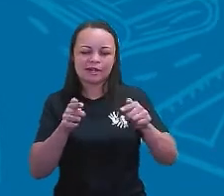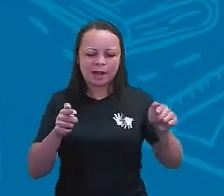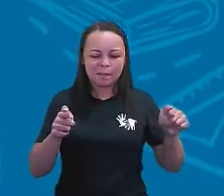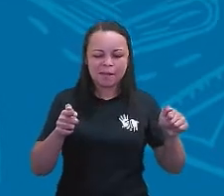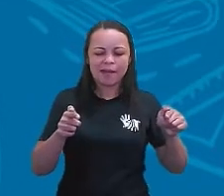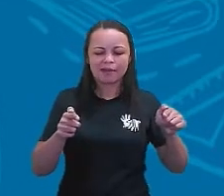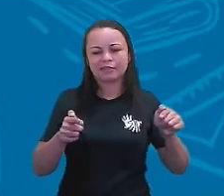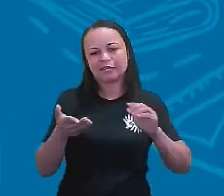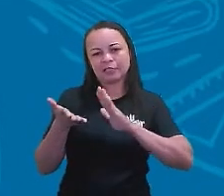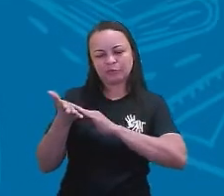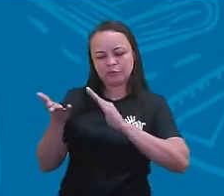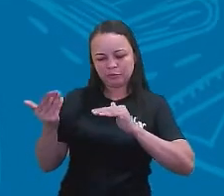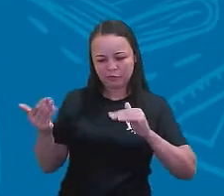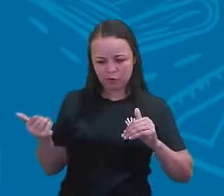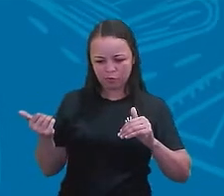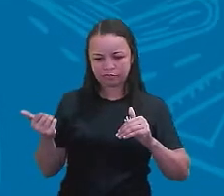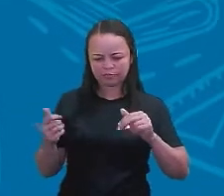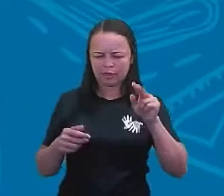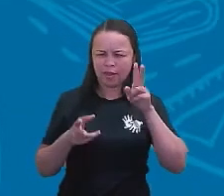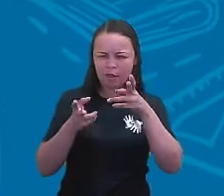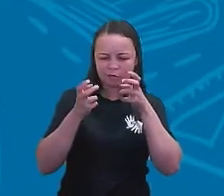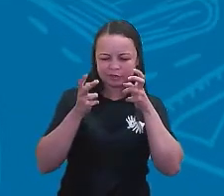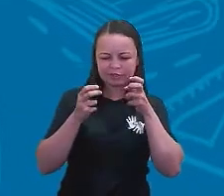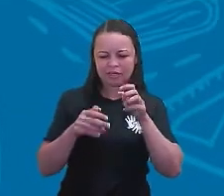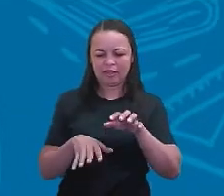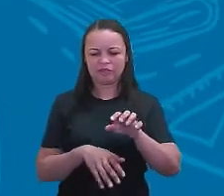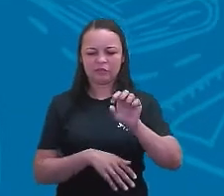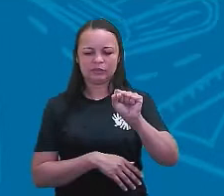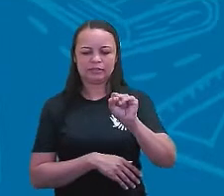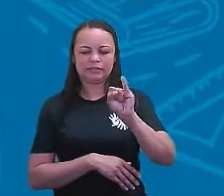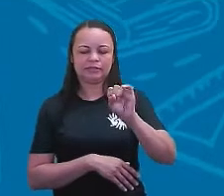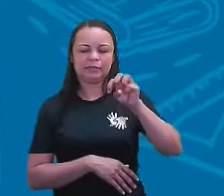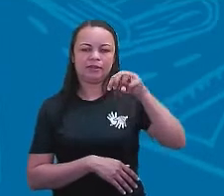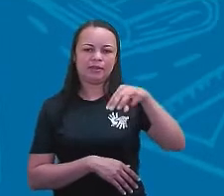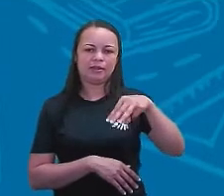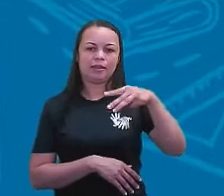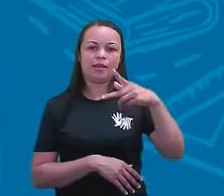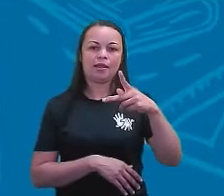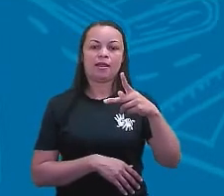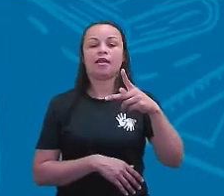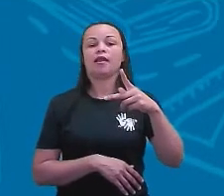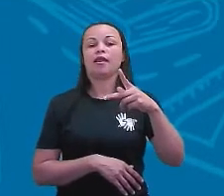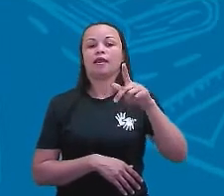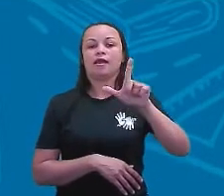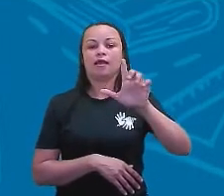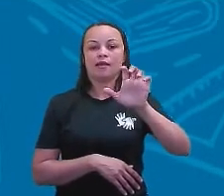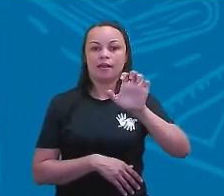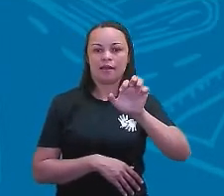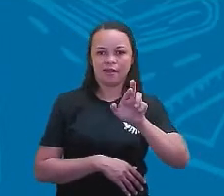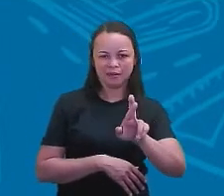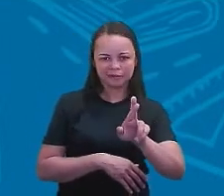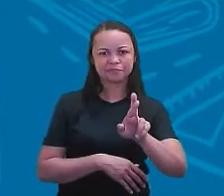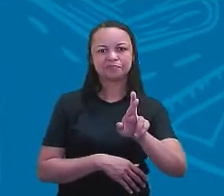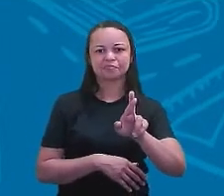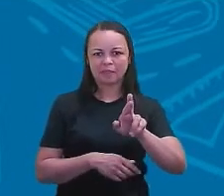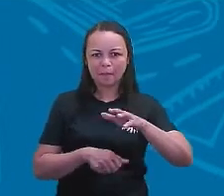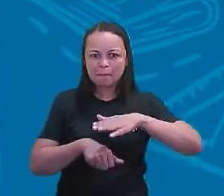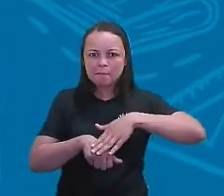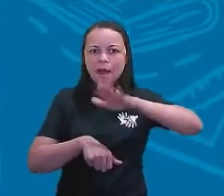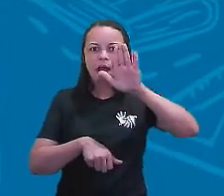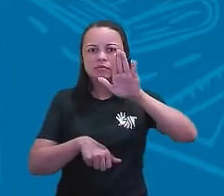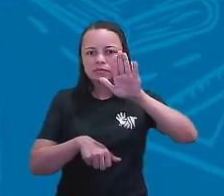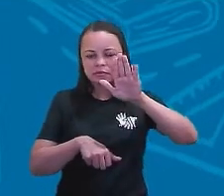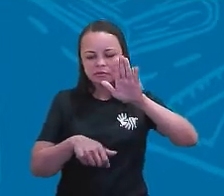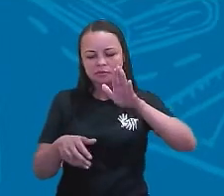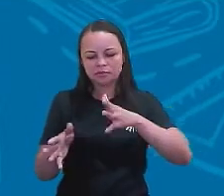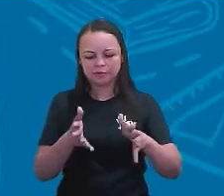olha aí o Rzinho aí depois do E, no simple, tá? Do que a gramática da língua espanhola. Então, a gente tem aí,